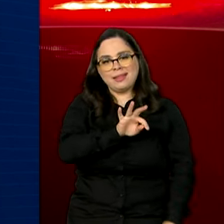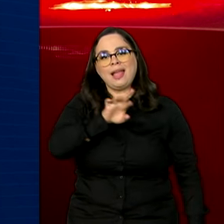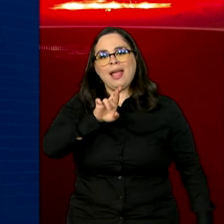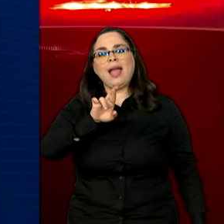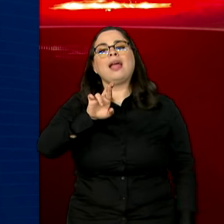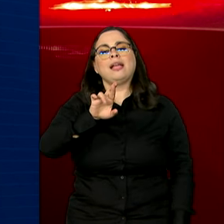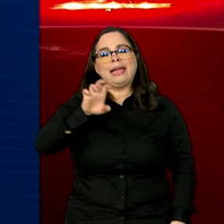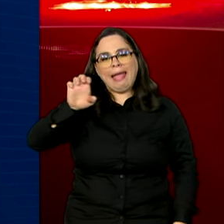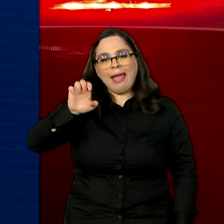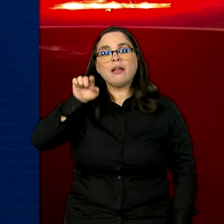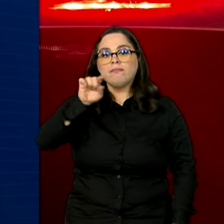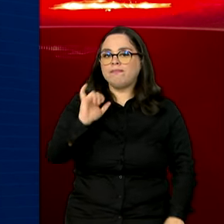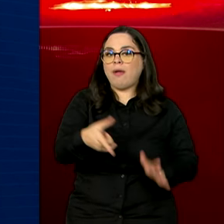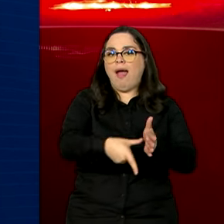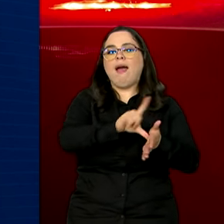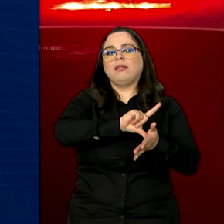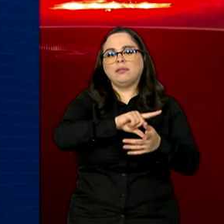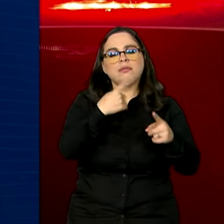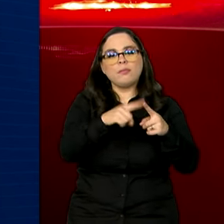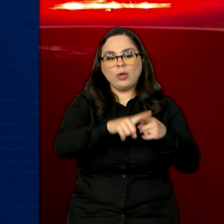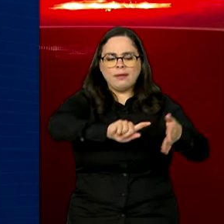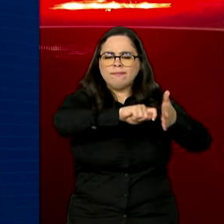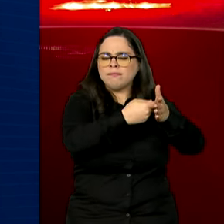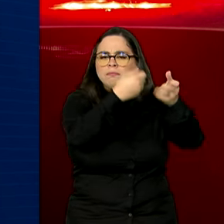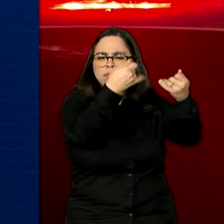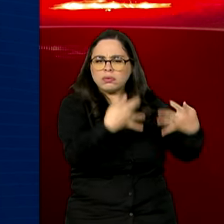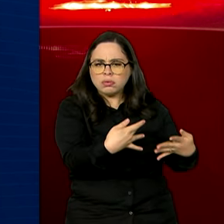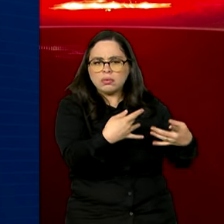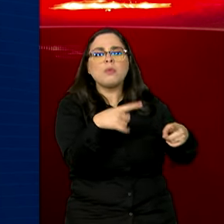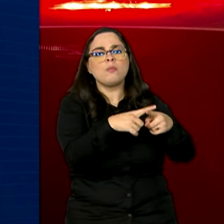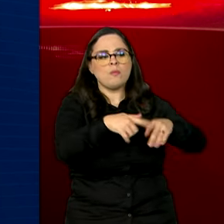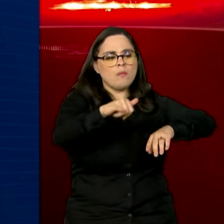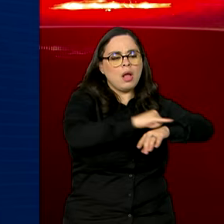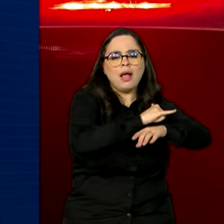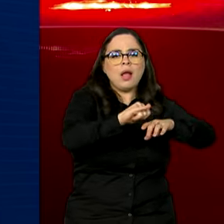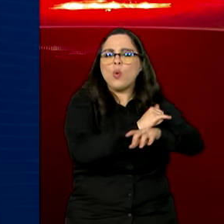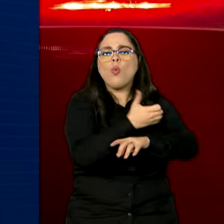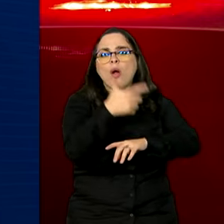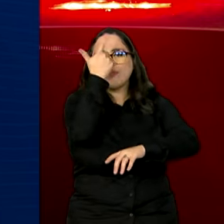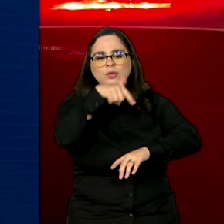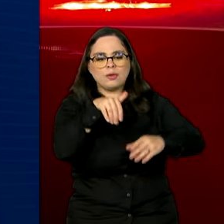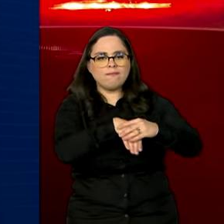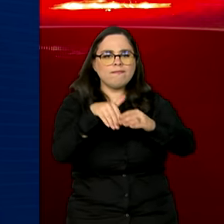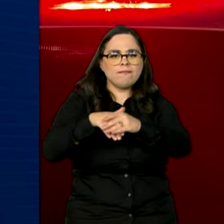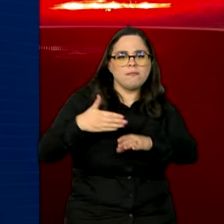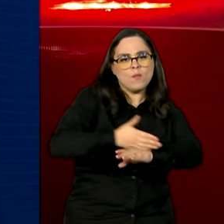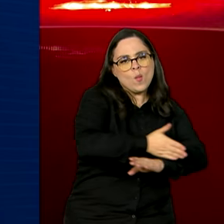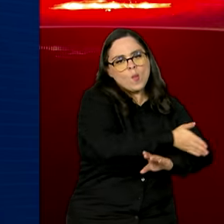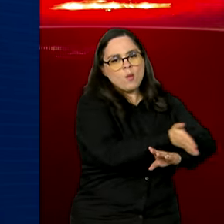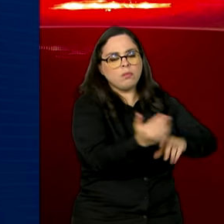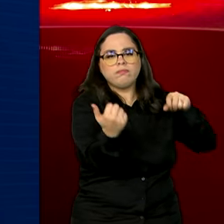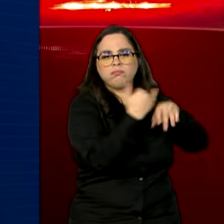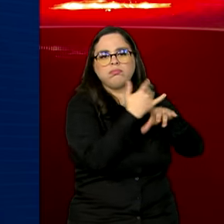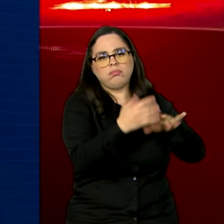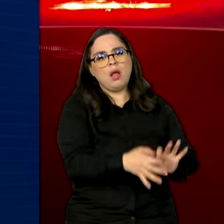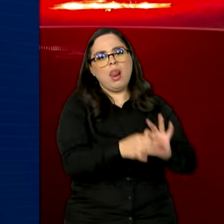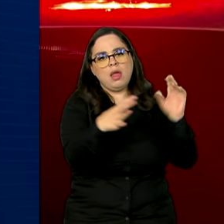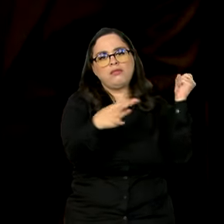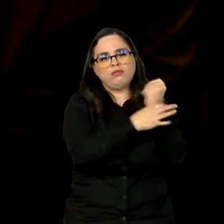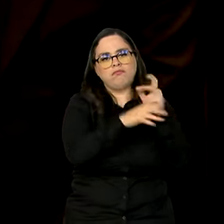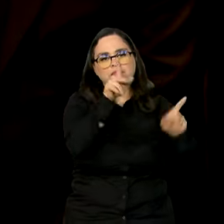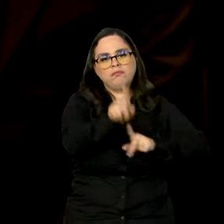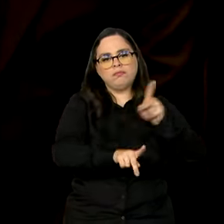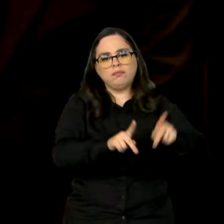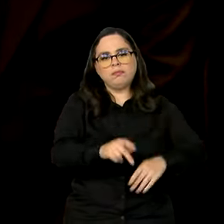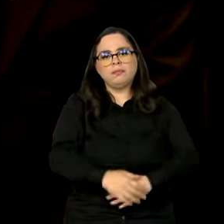antecedência, explicando o motivo do bloqueio e indicando rotas alternativas para garantir a livre circulação das pessoas.